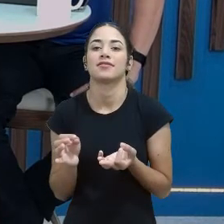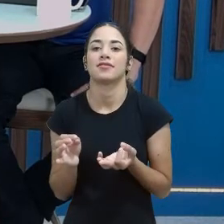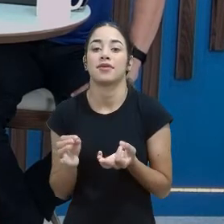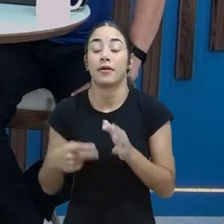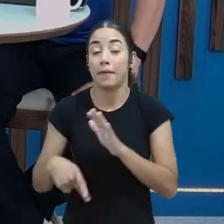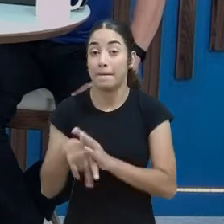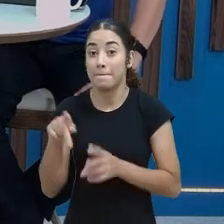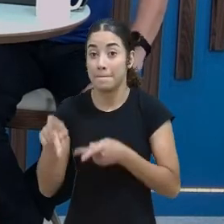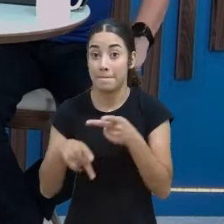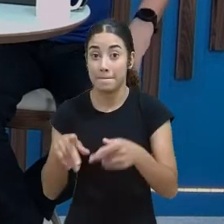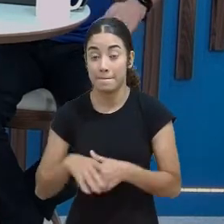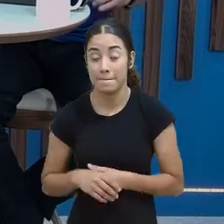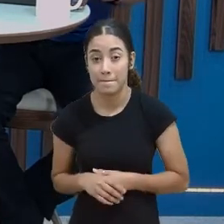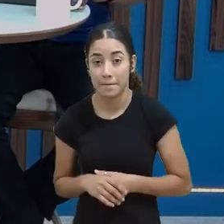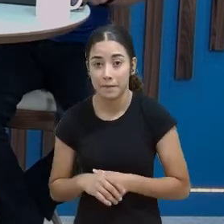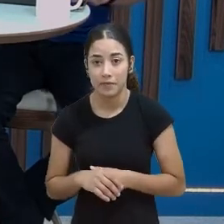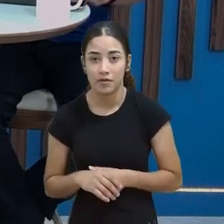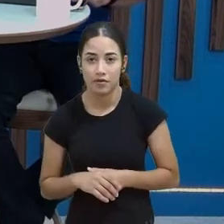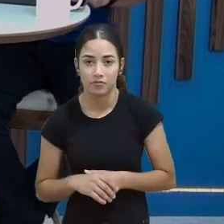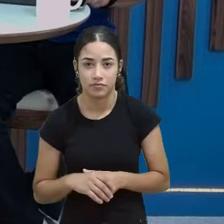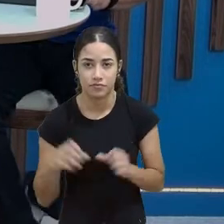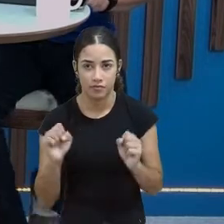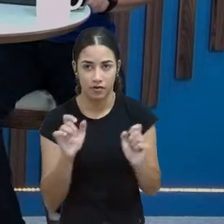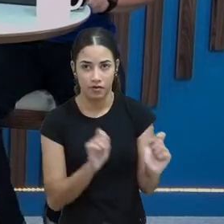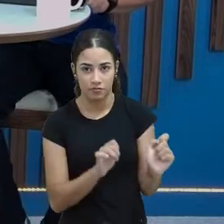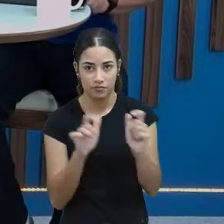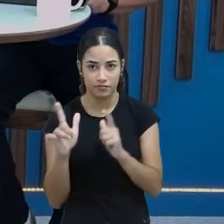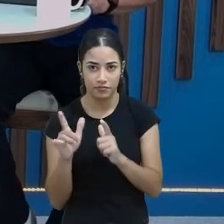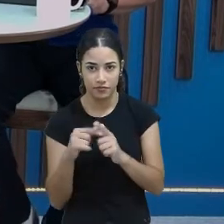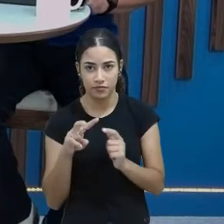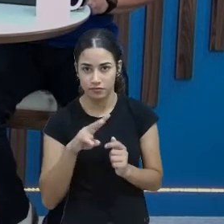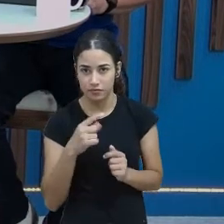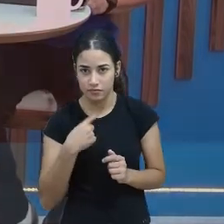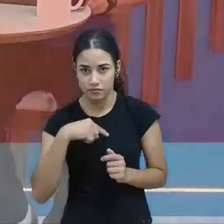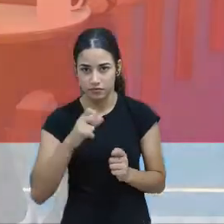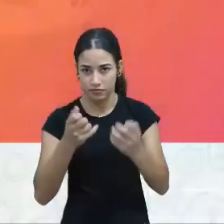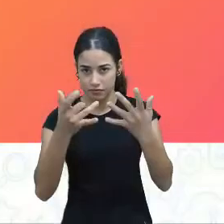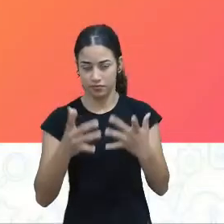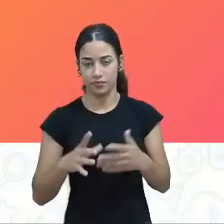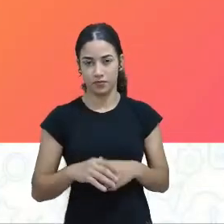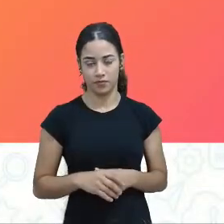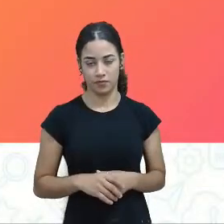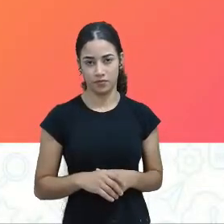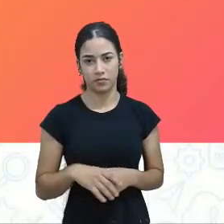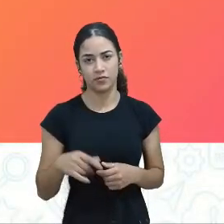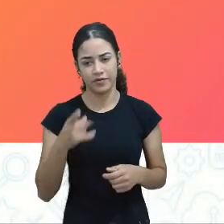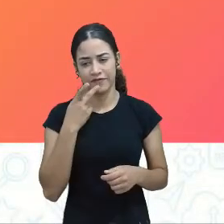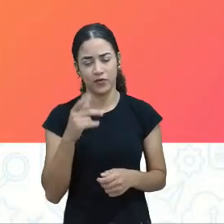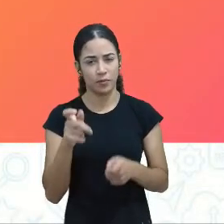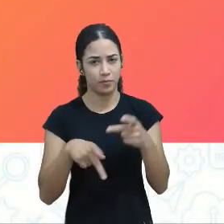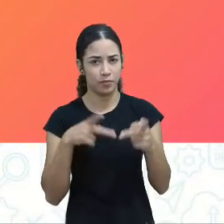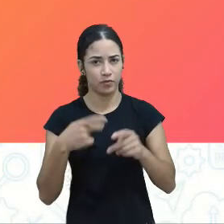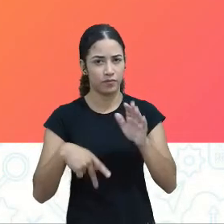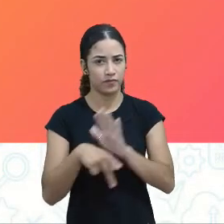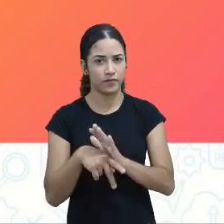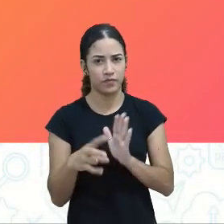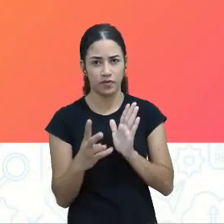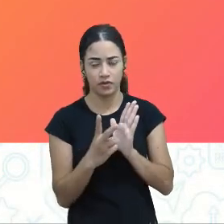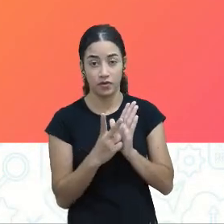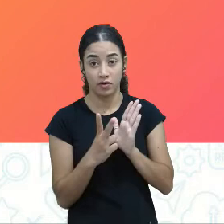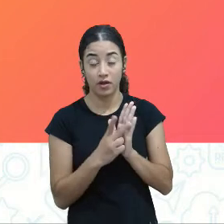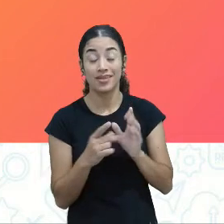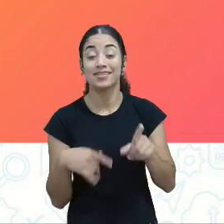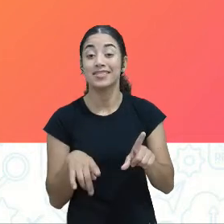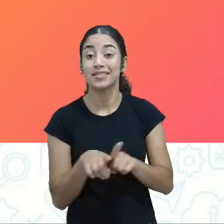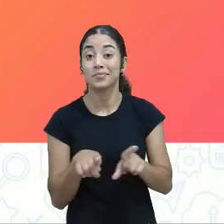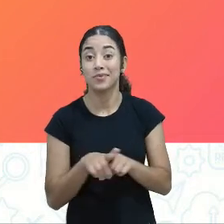população. E então, a senhora falou, não, pode passar o slide já, que eu vou adiantando aqui um assunto. A senhora falou dos povos indígenas e dos negros, mas a gente